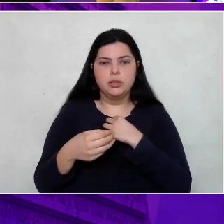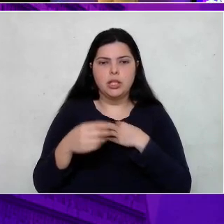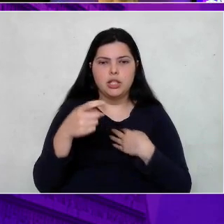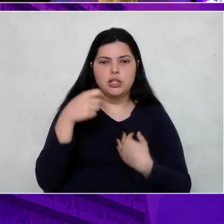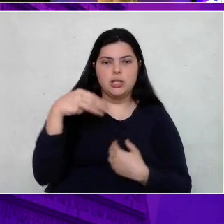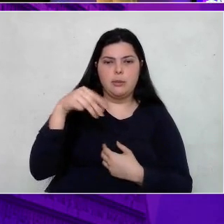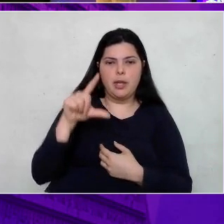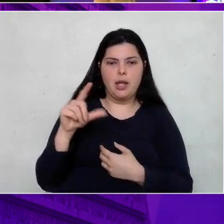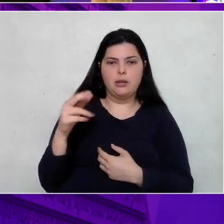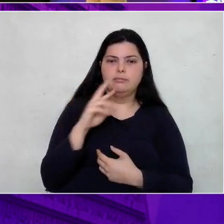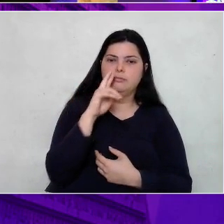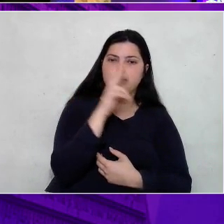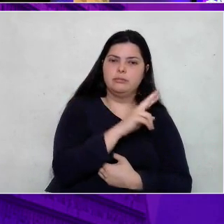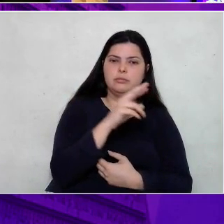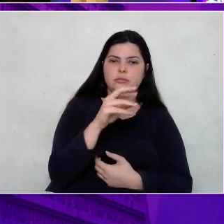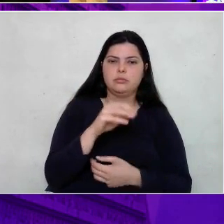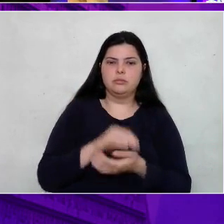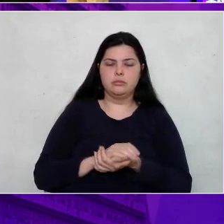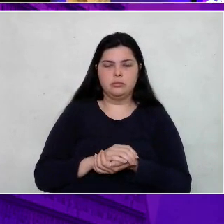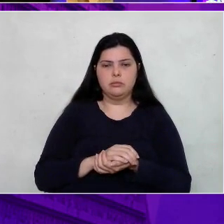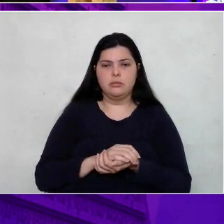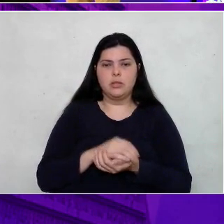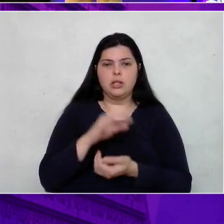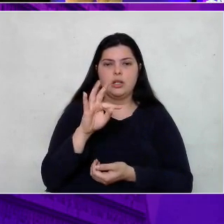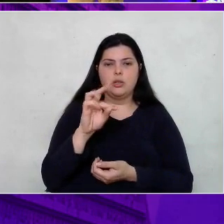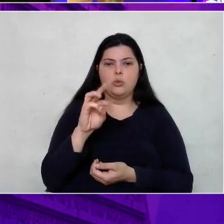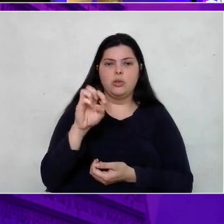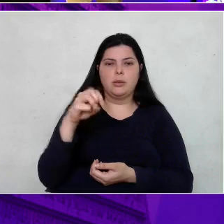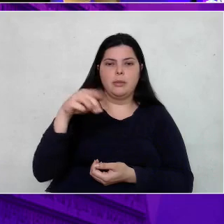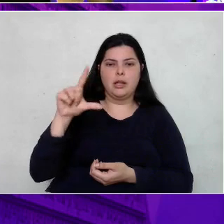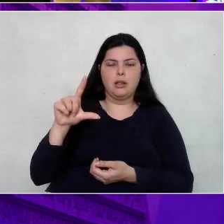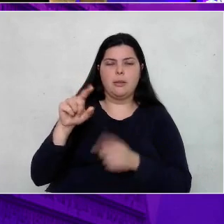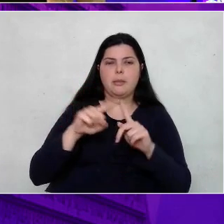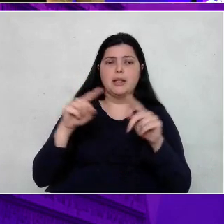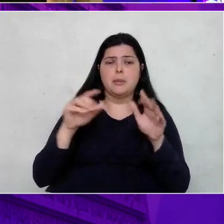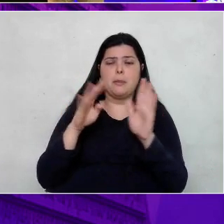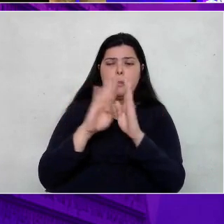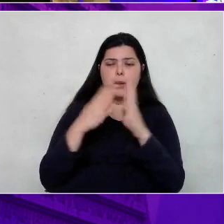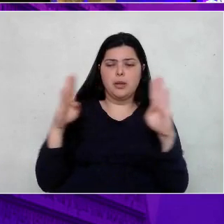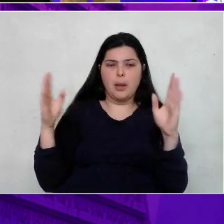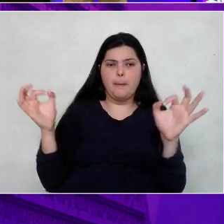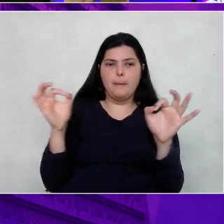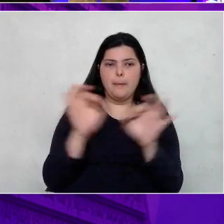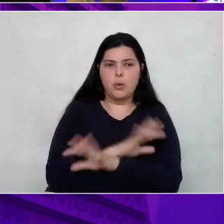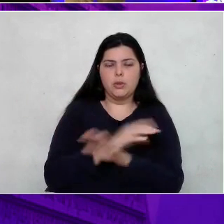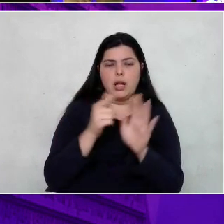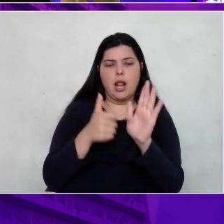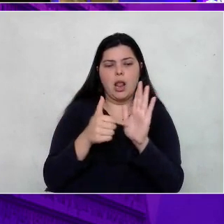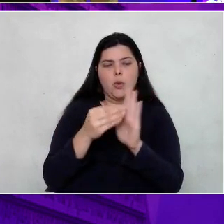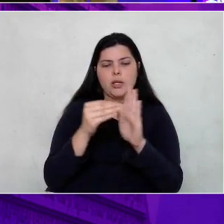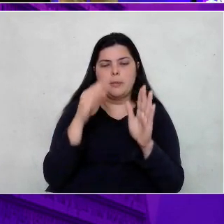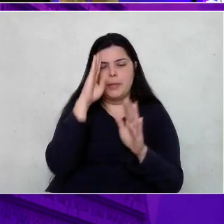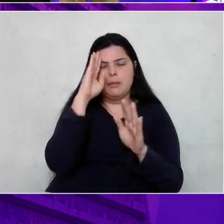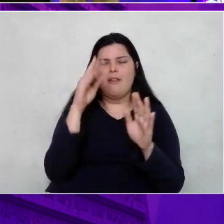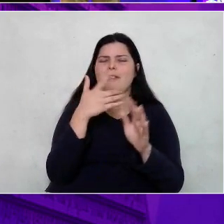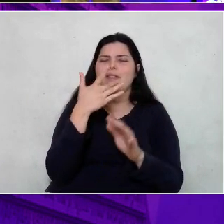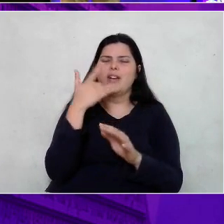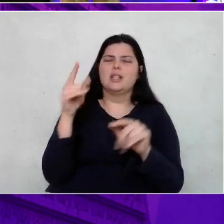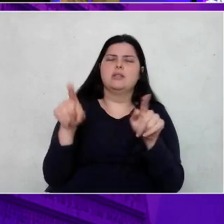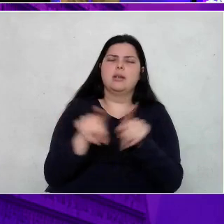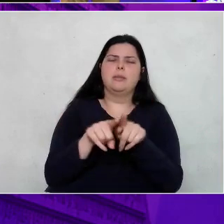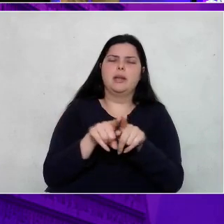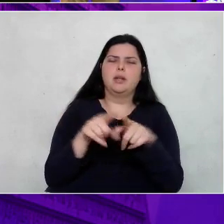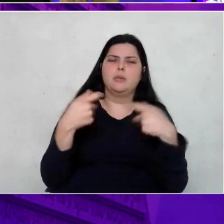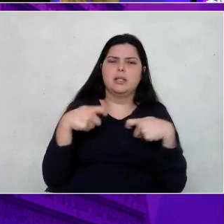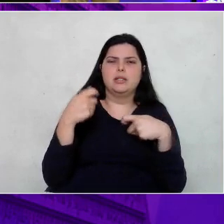chama de Twimo, mas como a gente já tem uma biblioteca pronta para as principais linguagens, isso já fica fácil, você não precisa saber